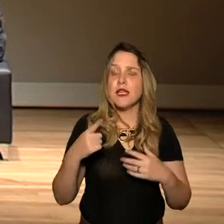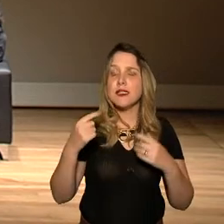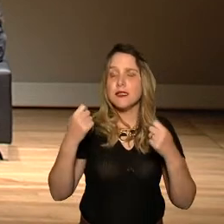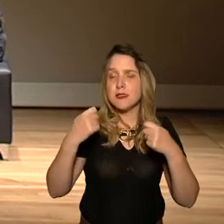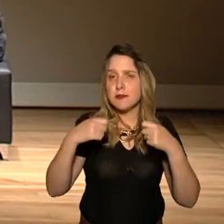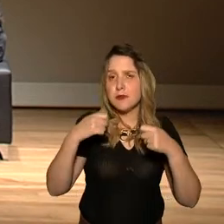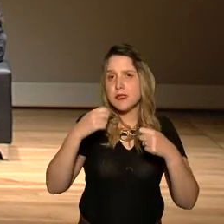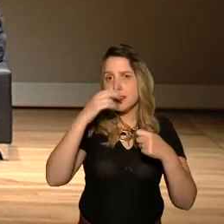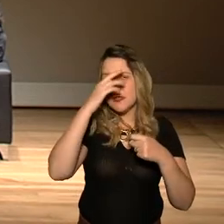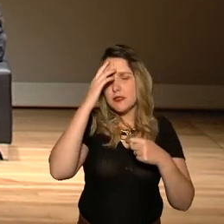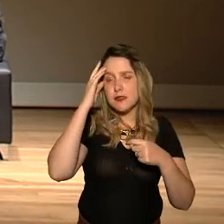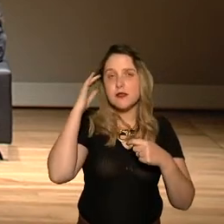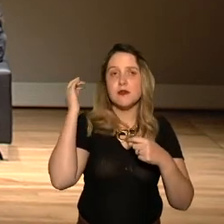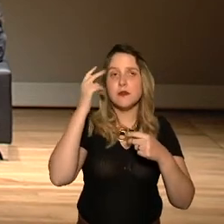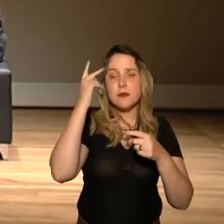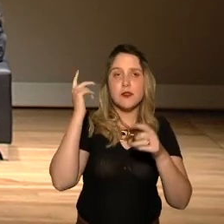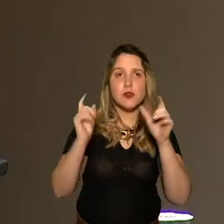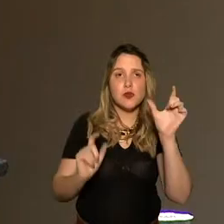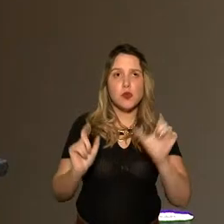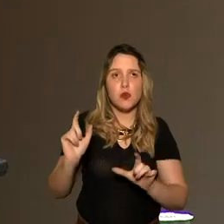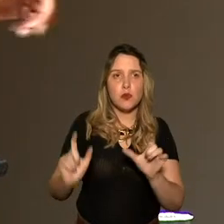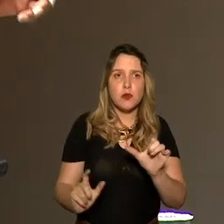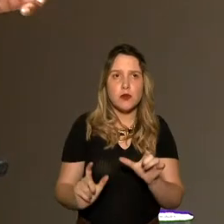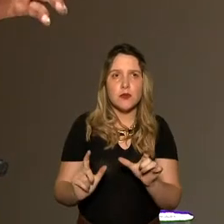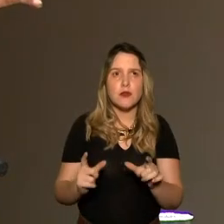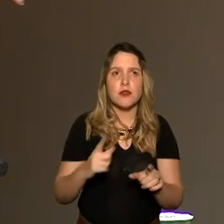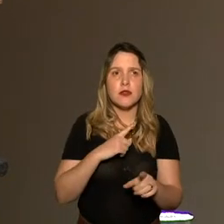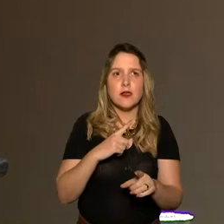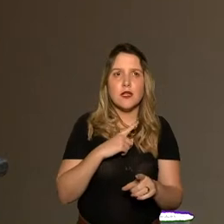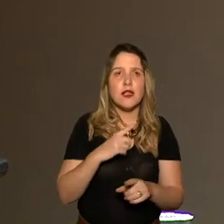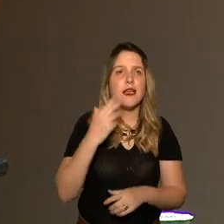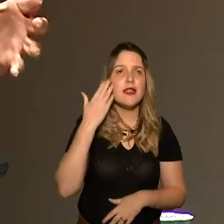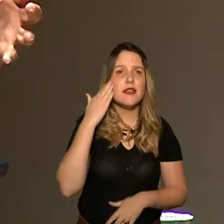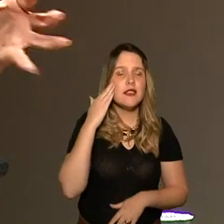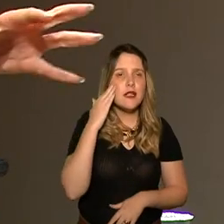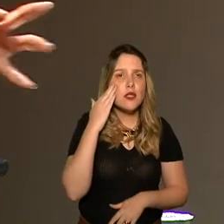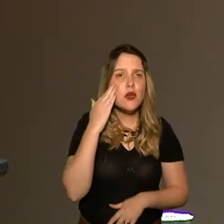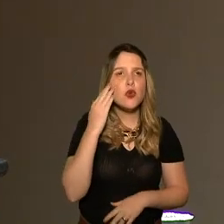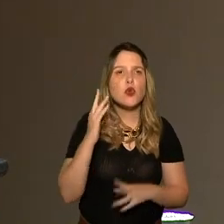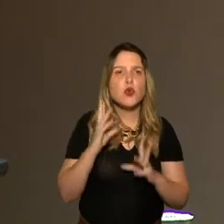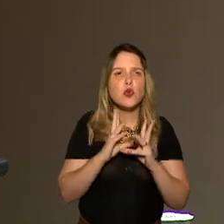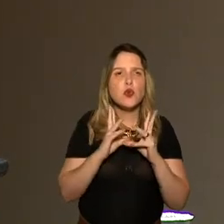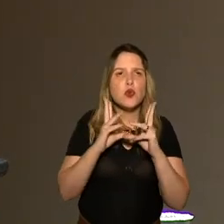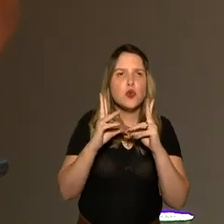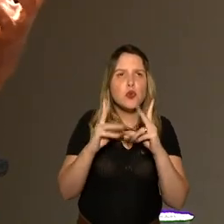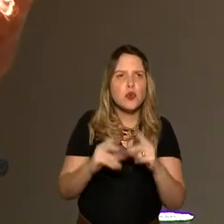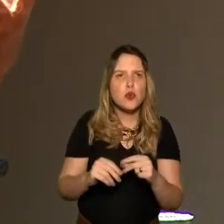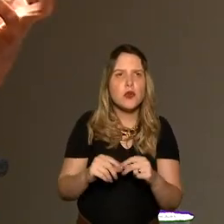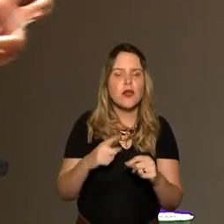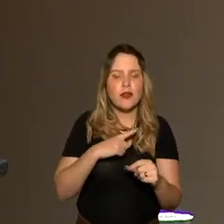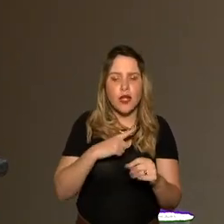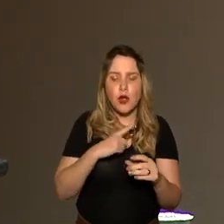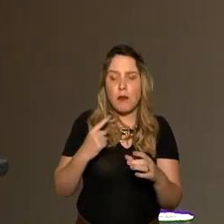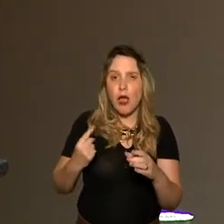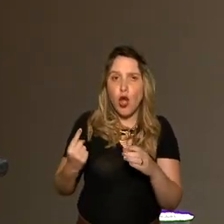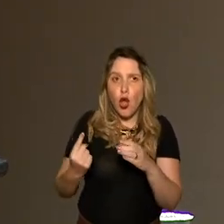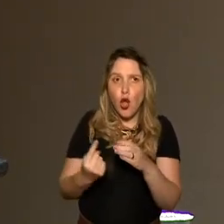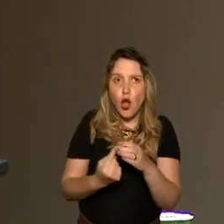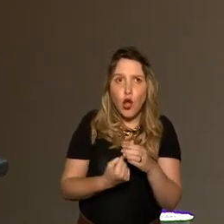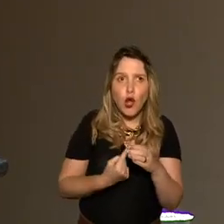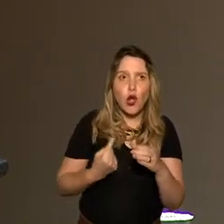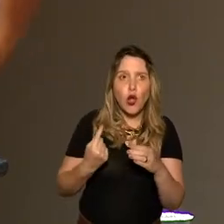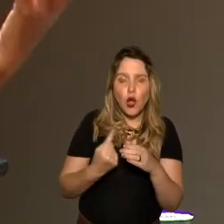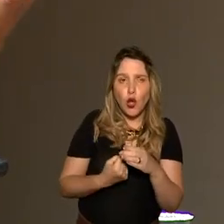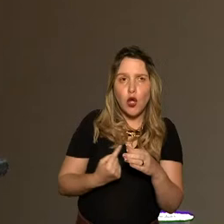entender também é desculpa que eu tô aqui pensando junto com vocês precisa entender nisso tudo um movimento maior né porque a gente